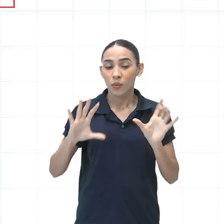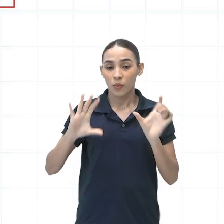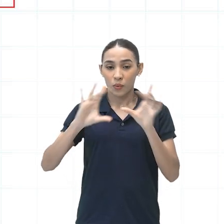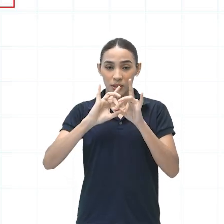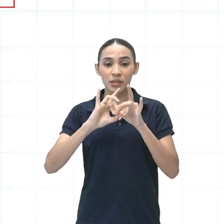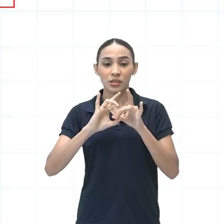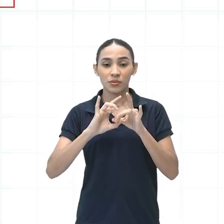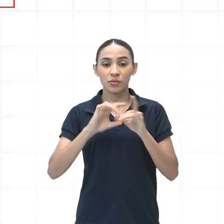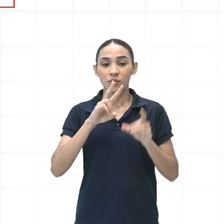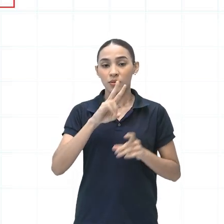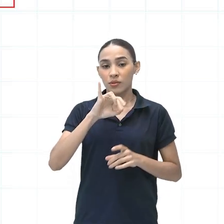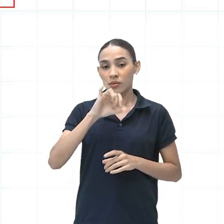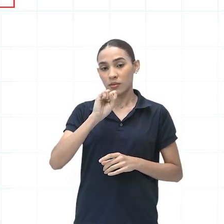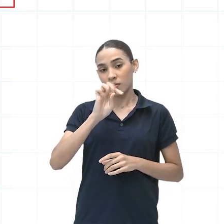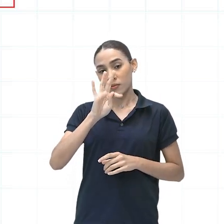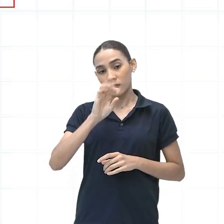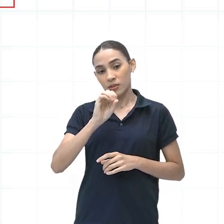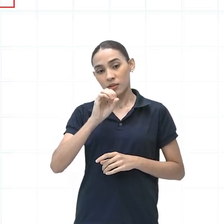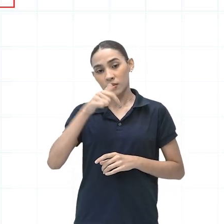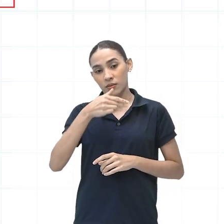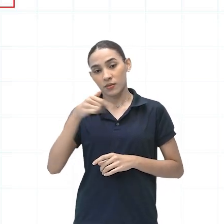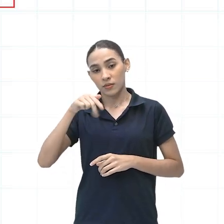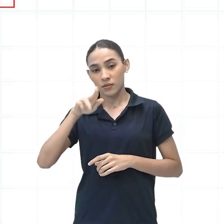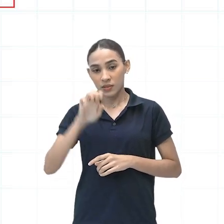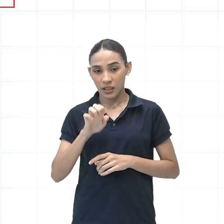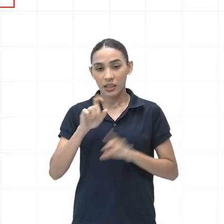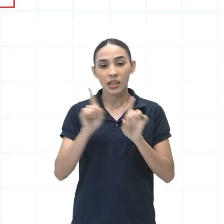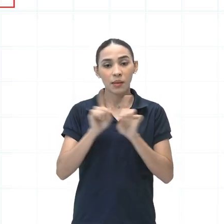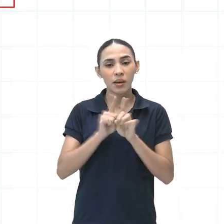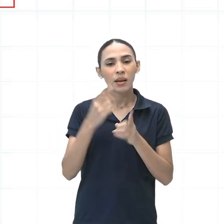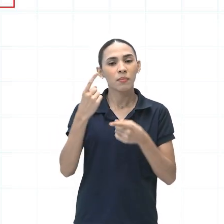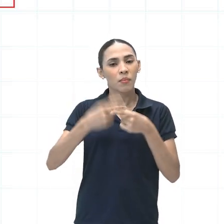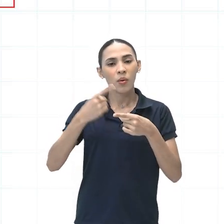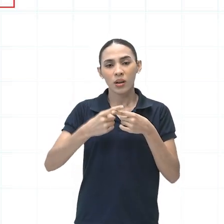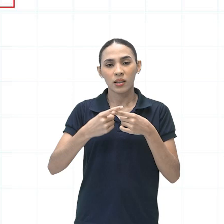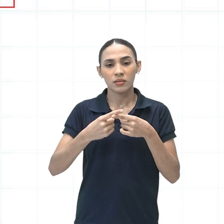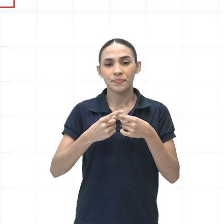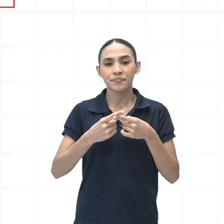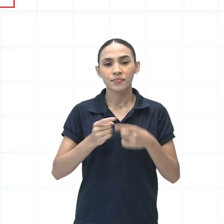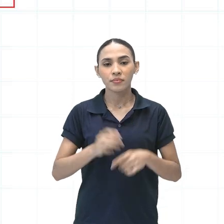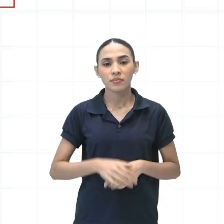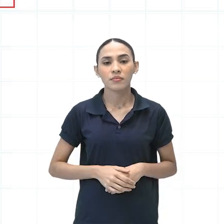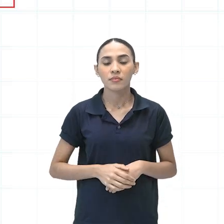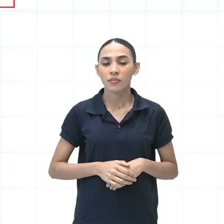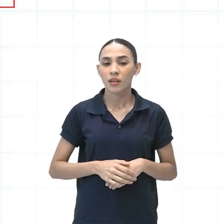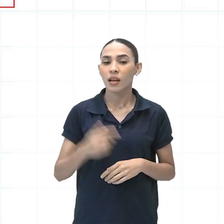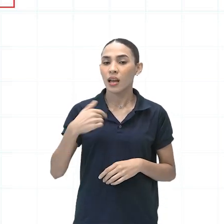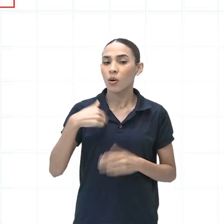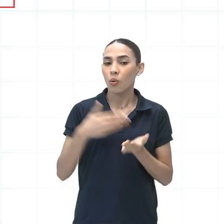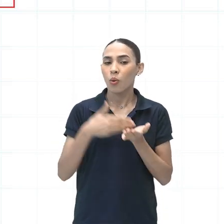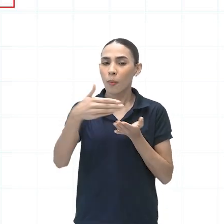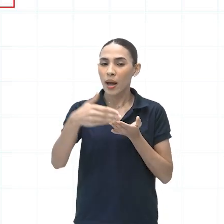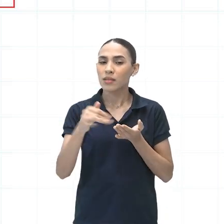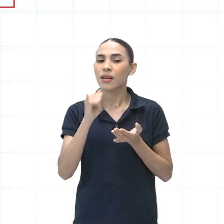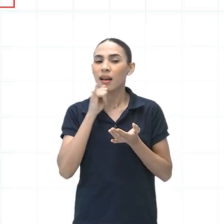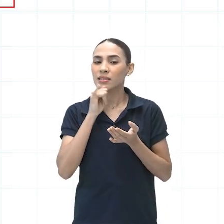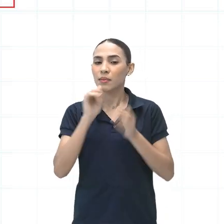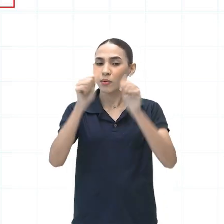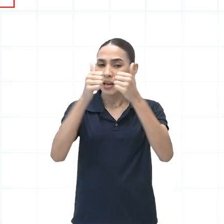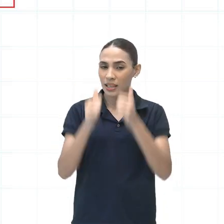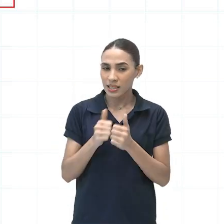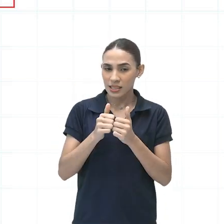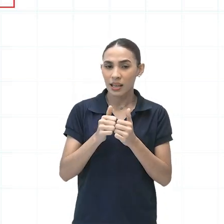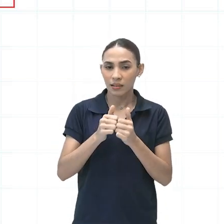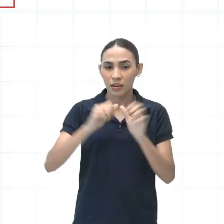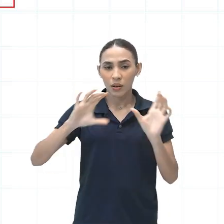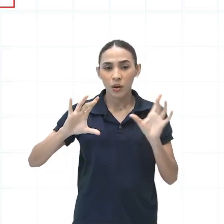conectivo, visto que está em destaque aí. E por que a gente destaca o conectivo? Porque quando eu começo a me apropriar desses